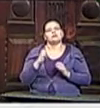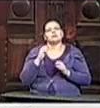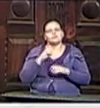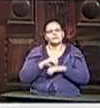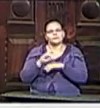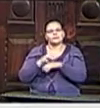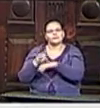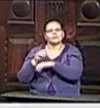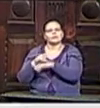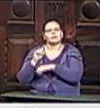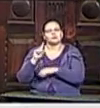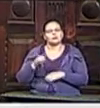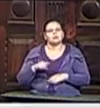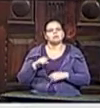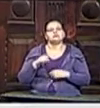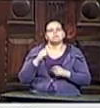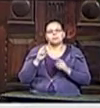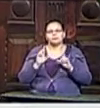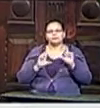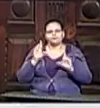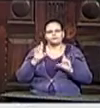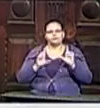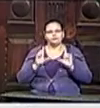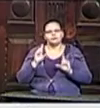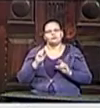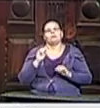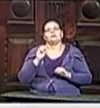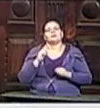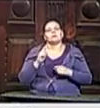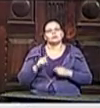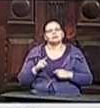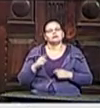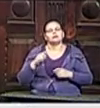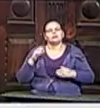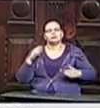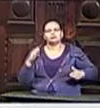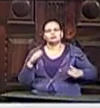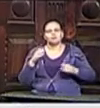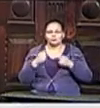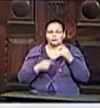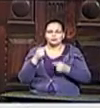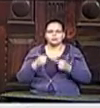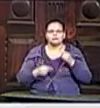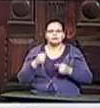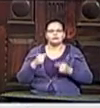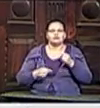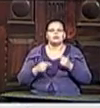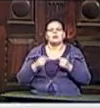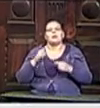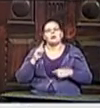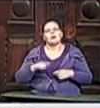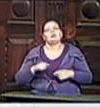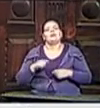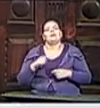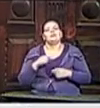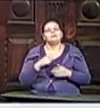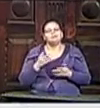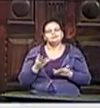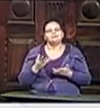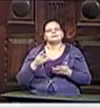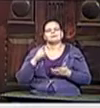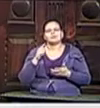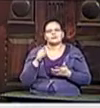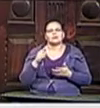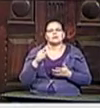sobretudo por grandes veículos da mídia a tese da criminalização da política colocando a política como uma actividade aprioristicamente